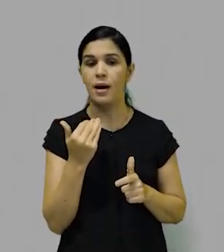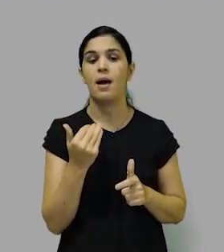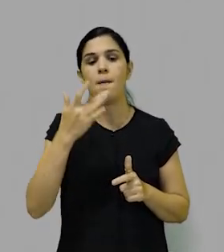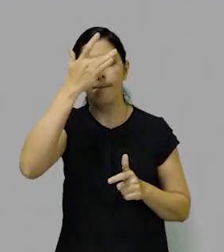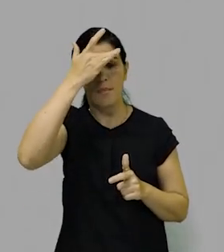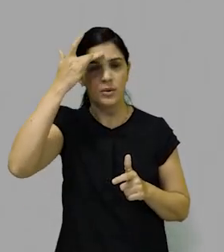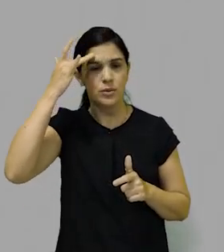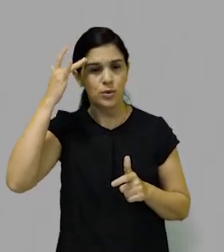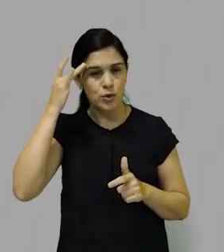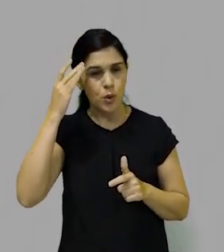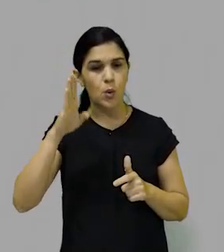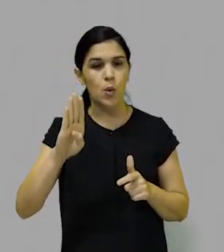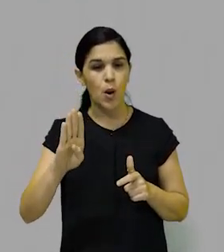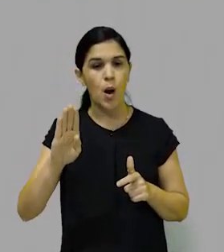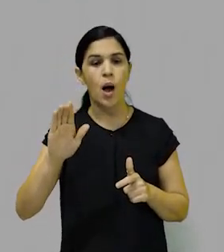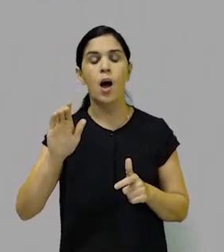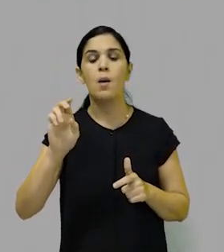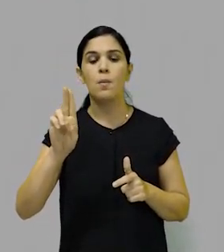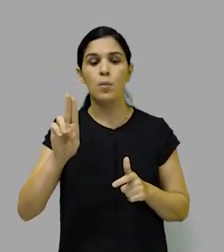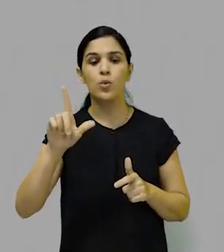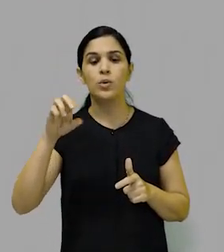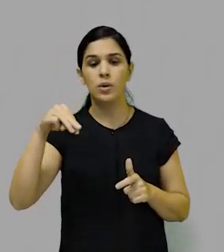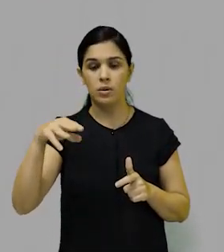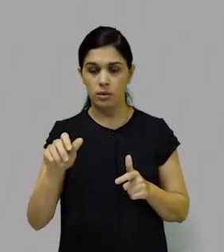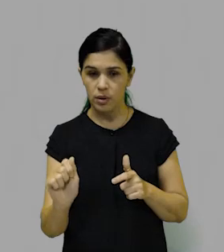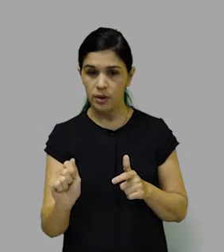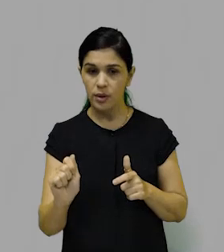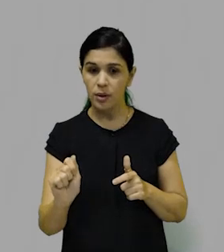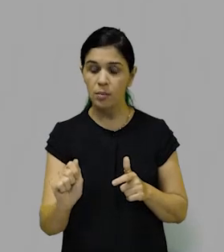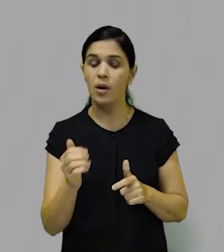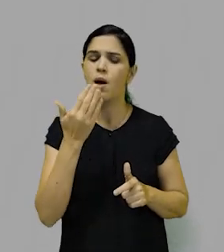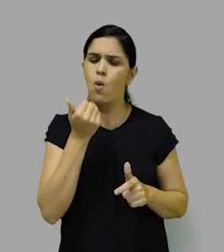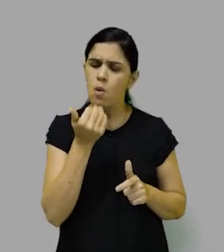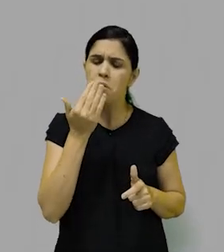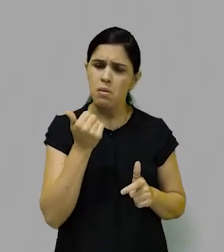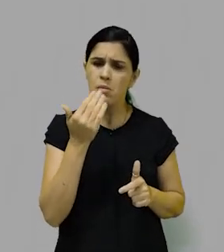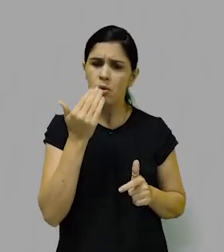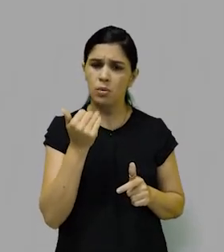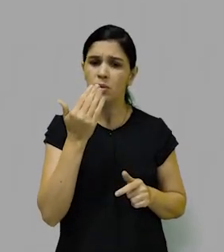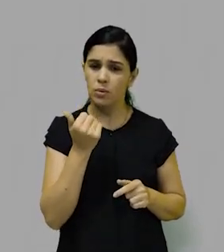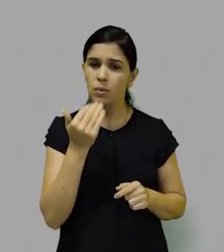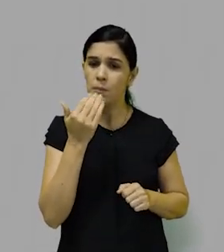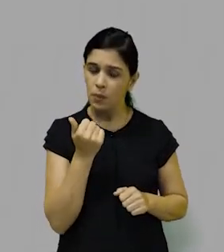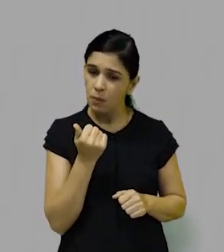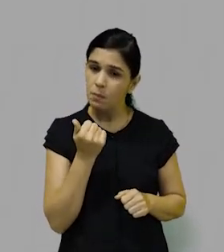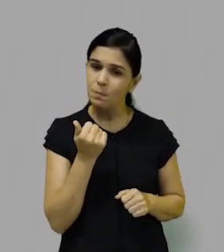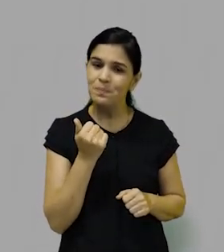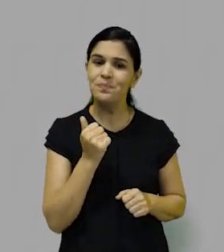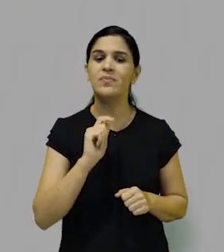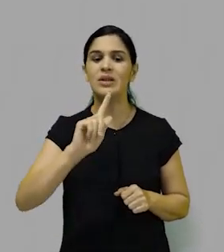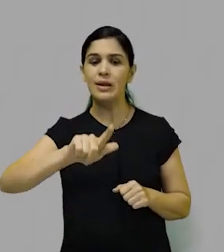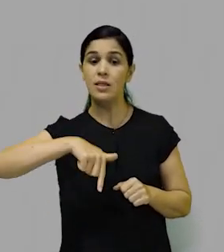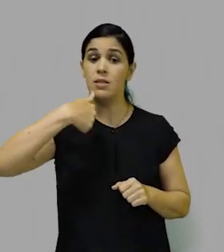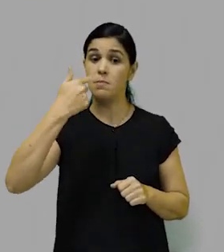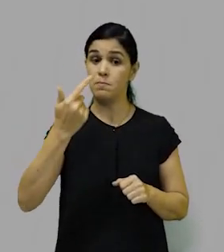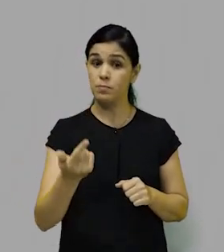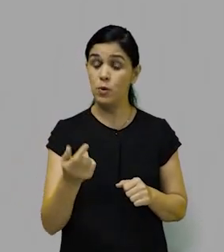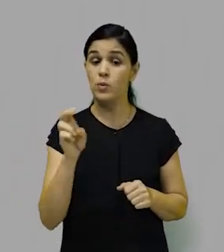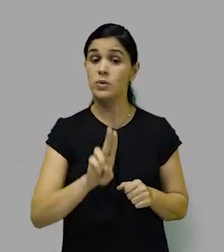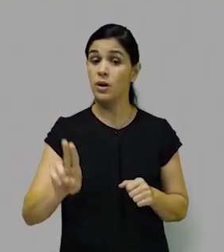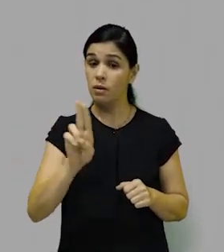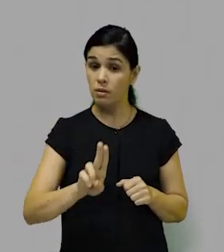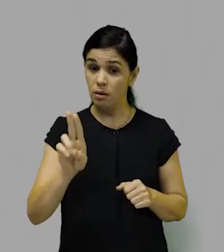laxantes, que são medicamentos que são tomados para o intestino, para a pessoa evacuar, faz uso de